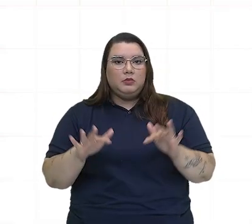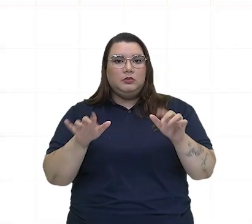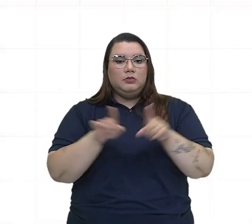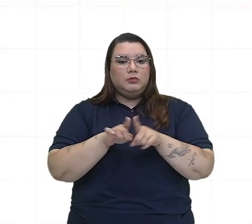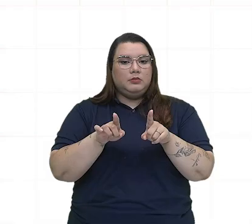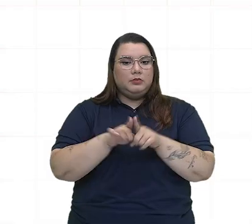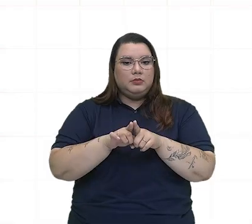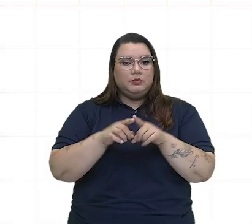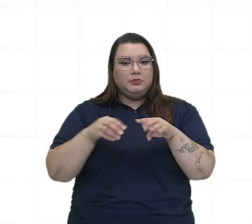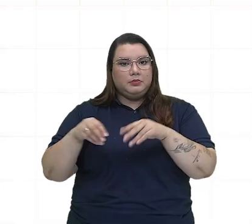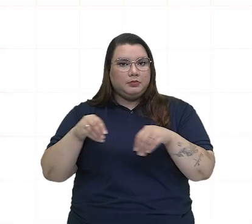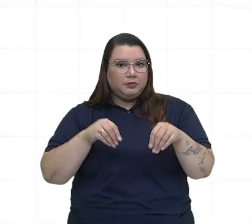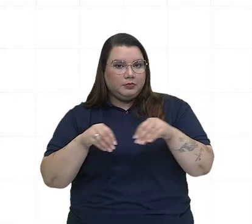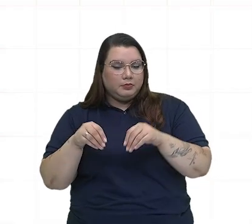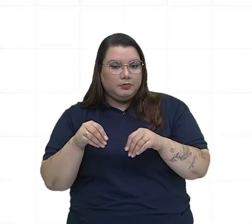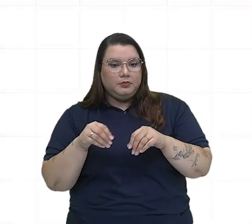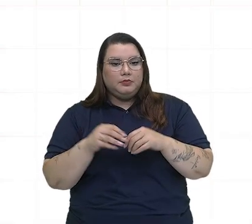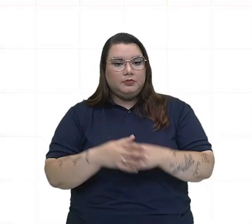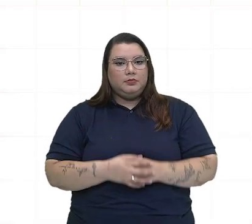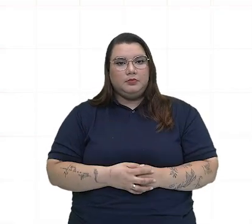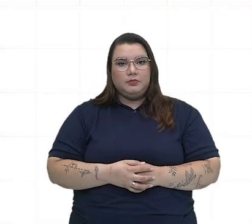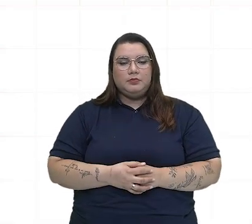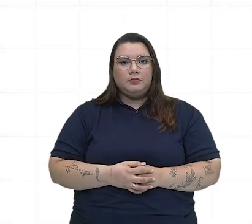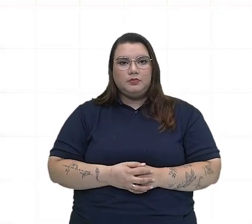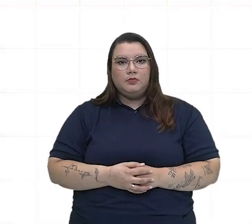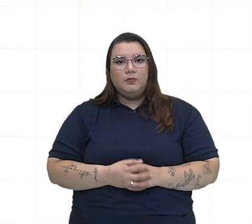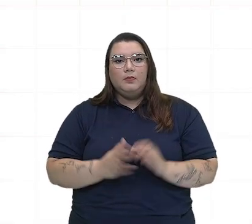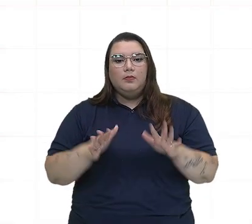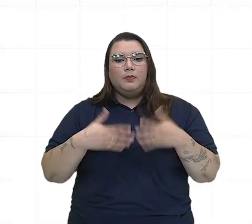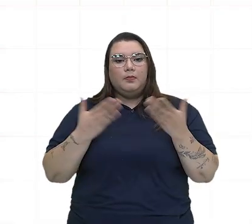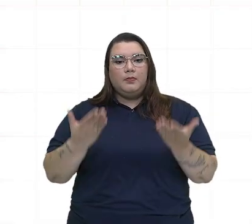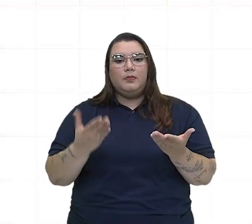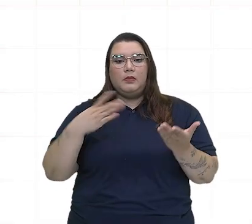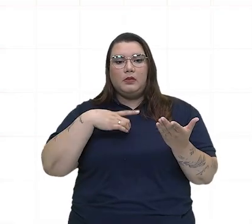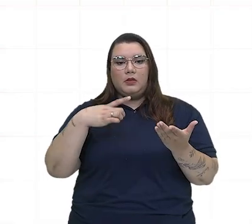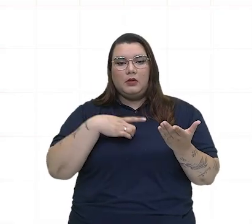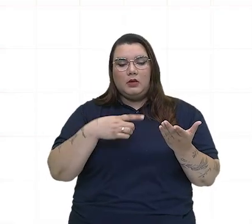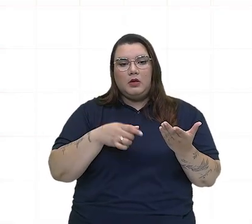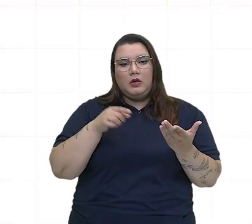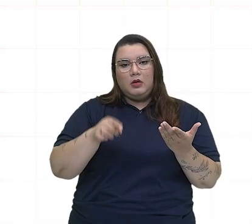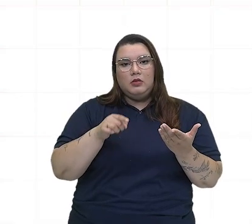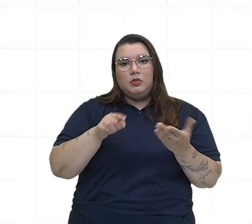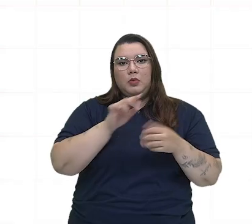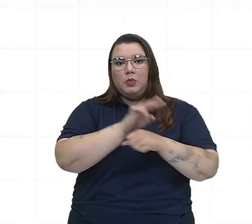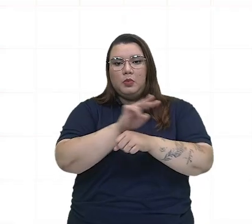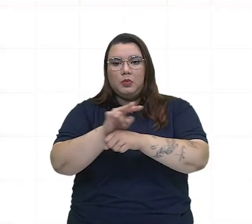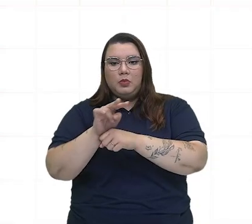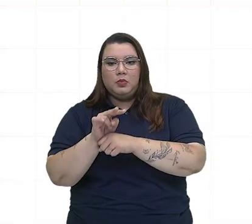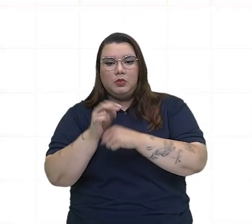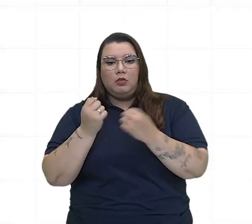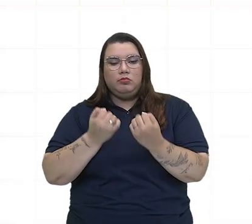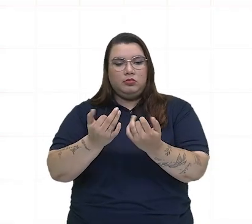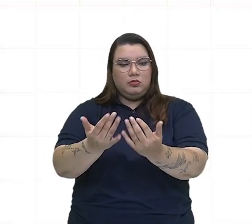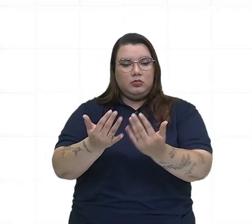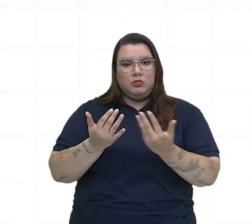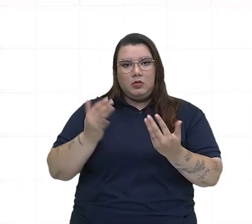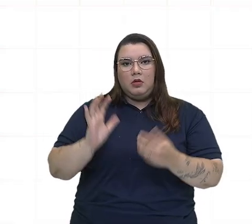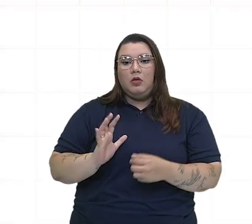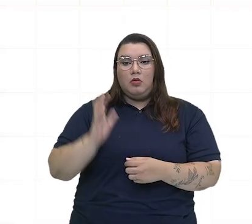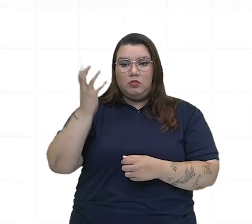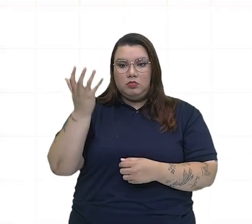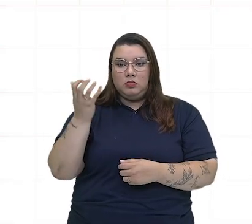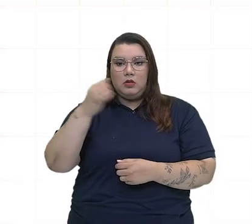naturais do solo. Então, nós vamos ter aí o cultivo dos vegetais acontecendo